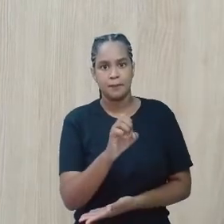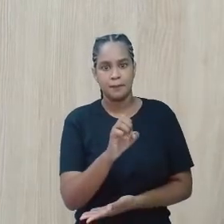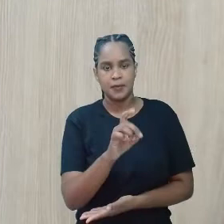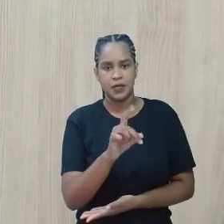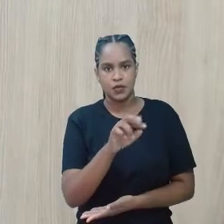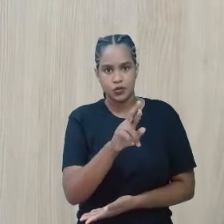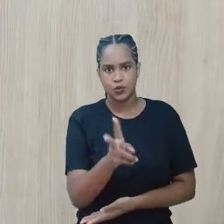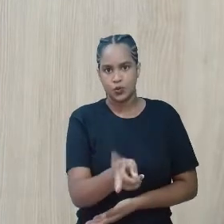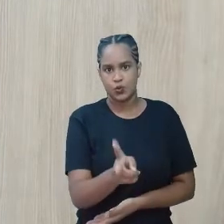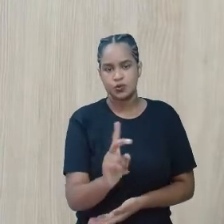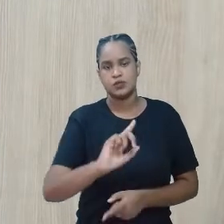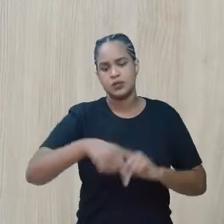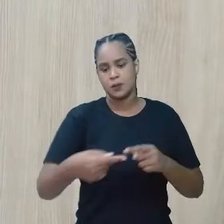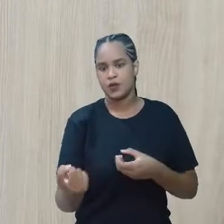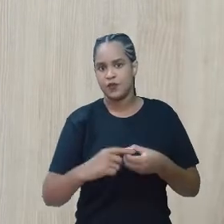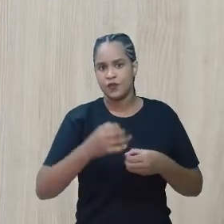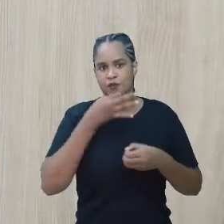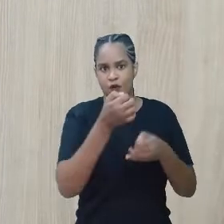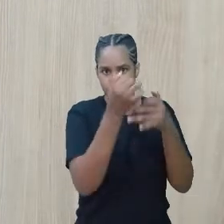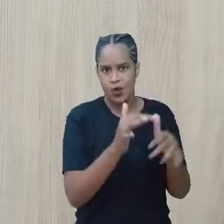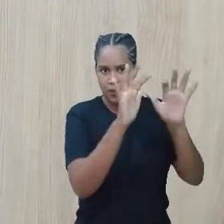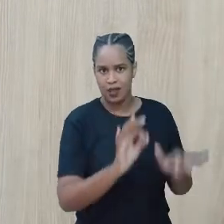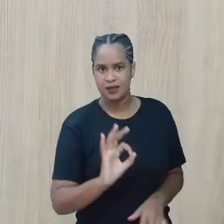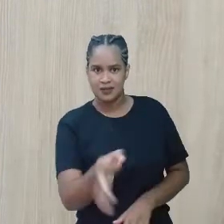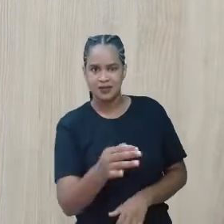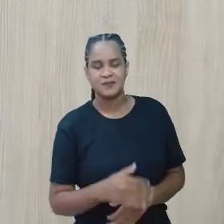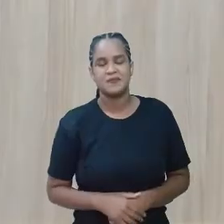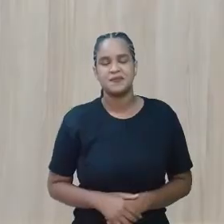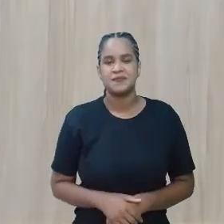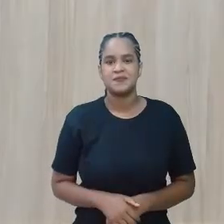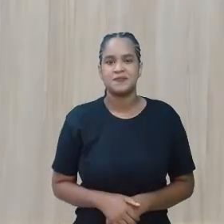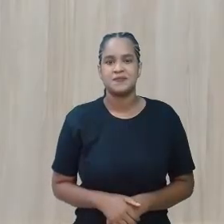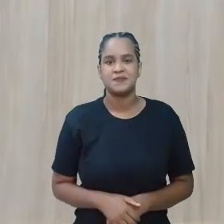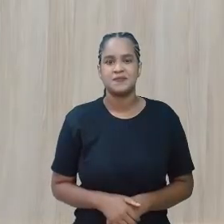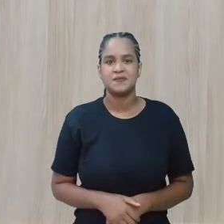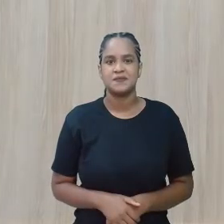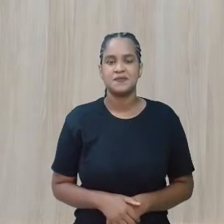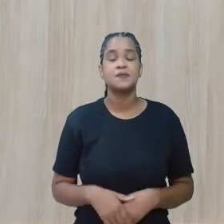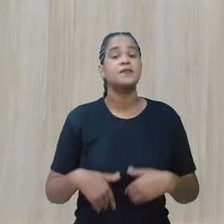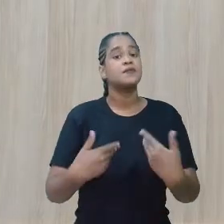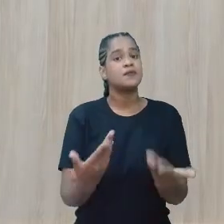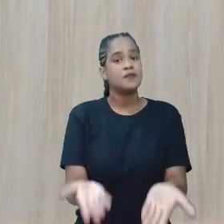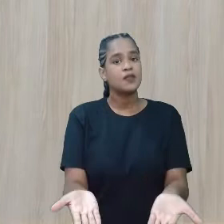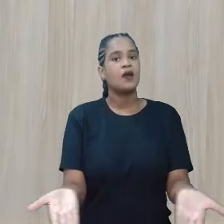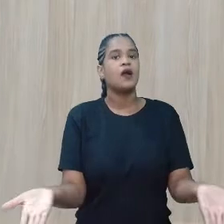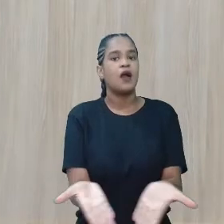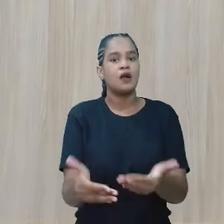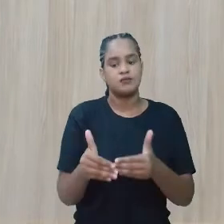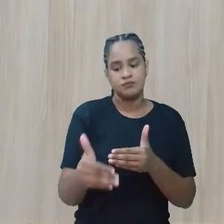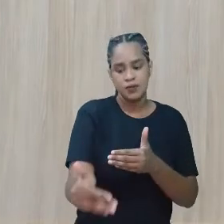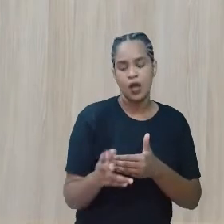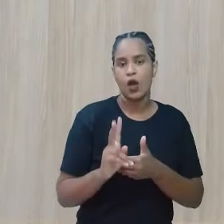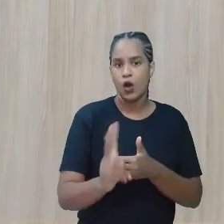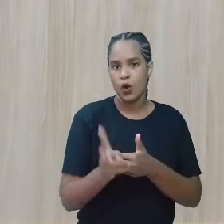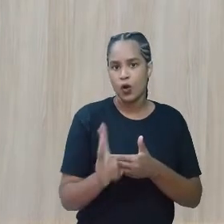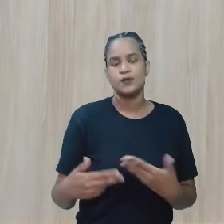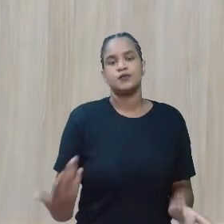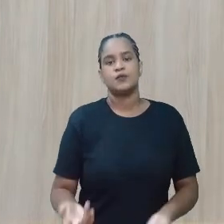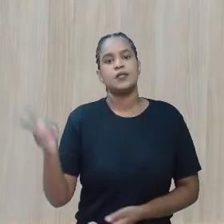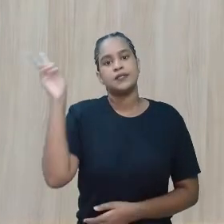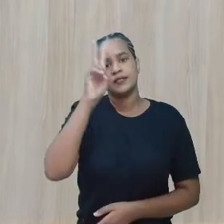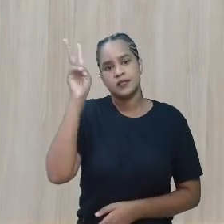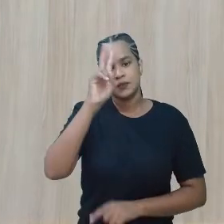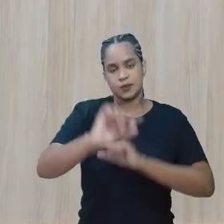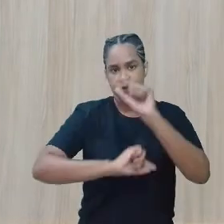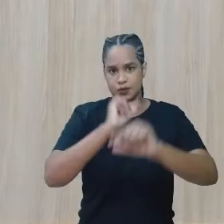muito, mas volto já com alguns comentários, tá bom? Vai lá, professor. Bom, pessoal, vamos embora, vamos dar continuidade. Lembrando,